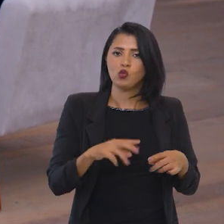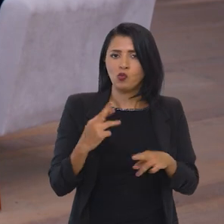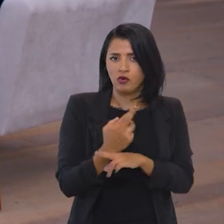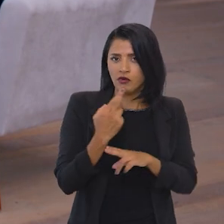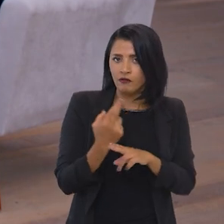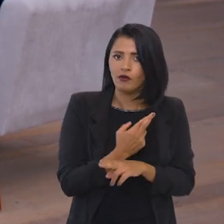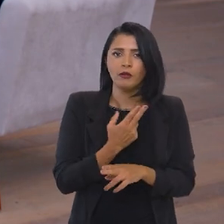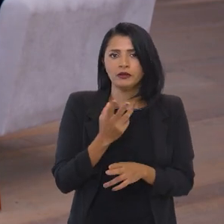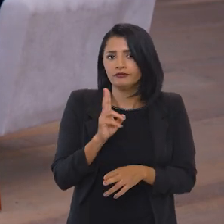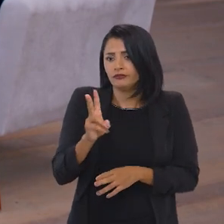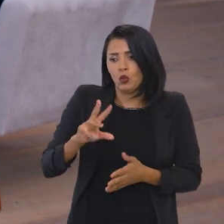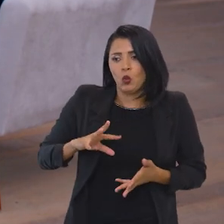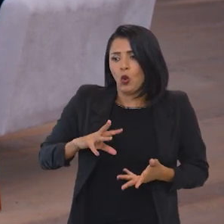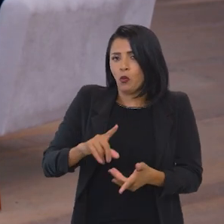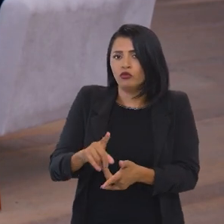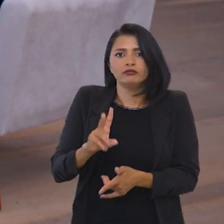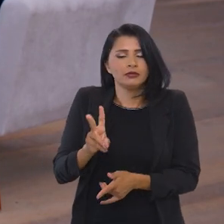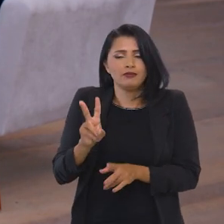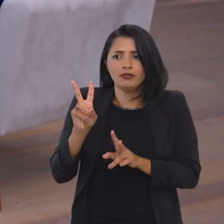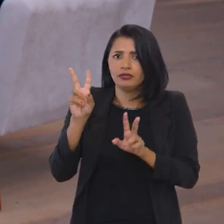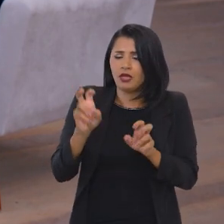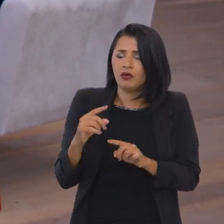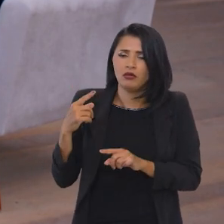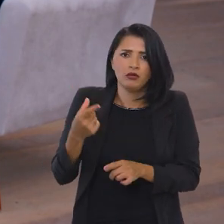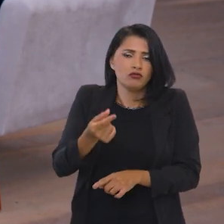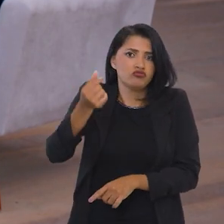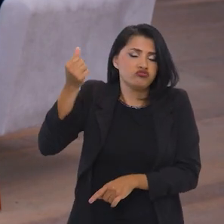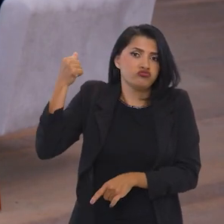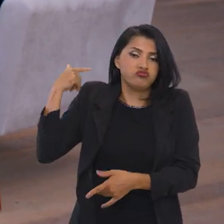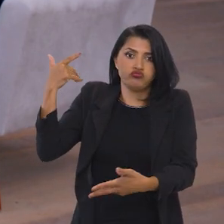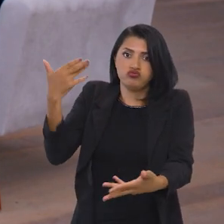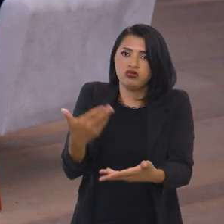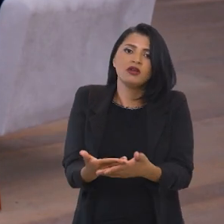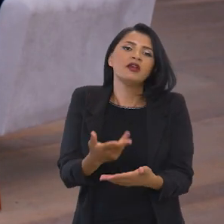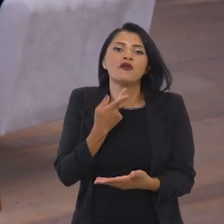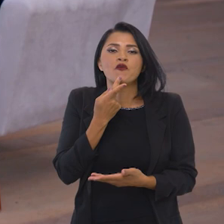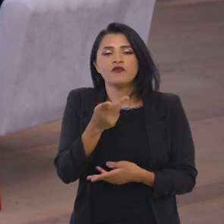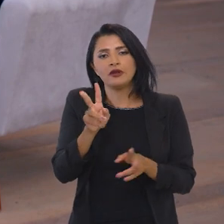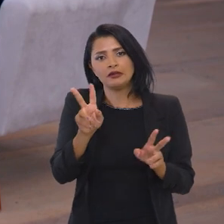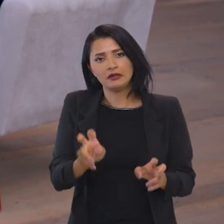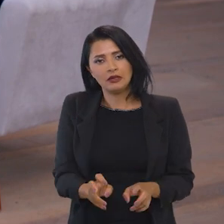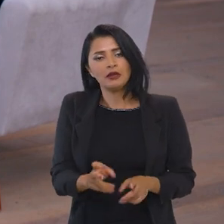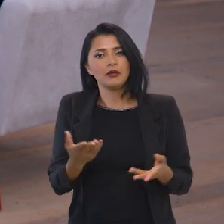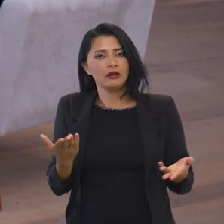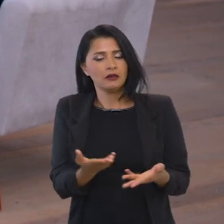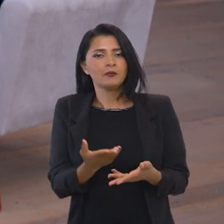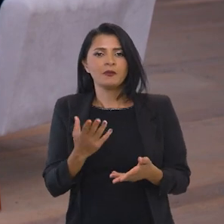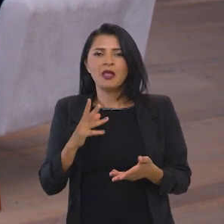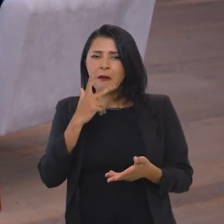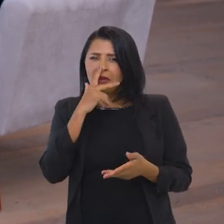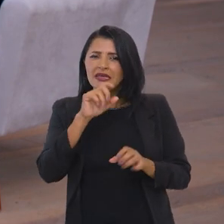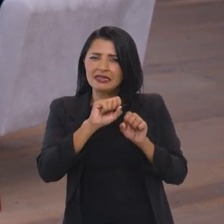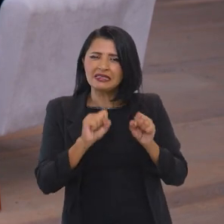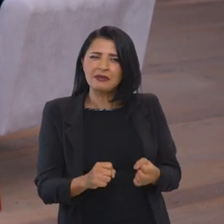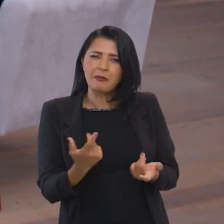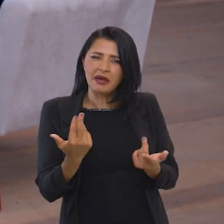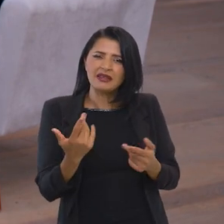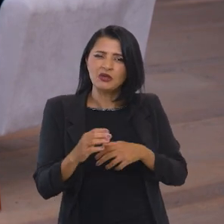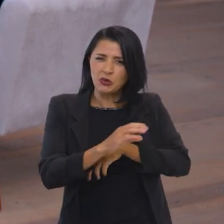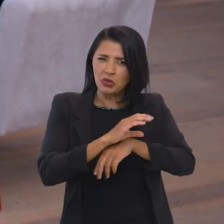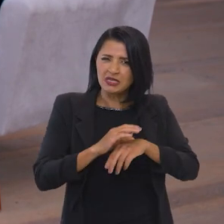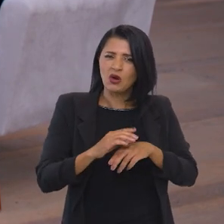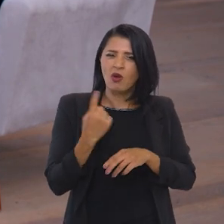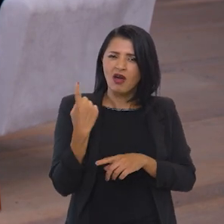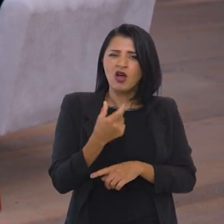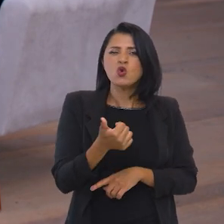reforma tributária, né? Então, desde que o mundo é mundo, a gente fala de reforma tributária no Brasil. O sistema é muito parecido hoje com a definição de